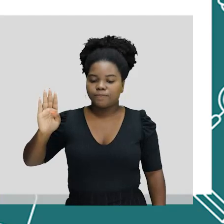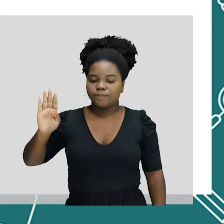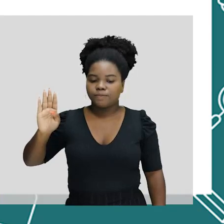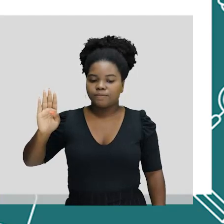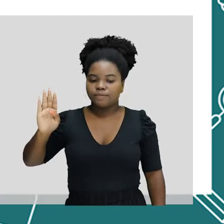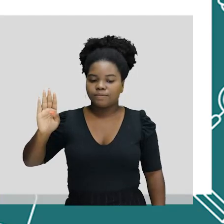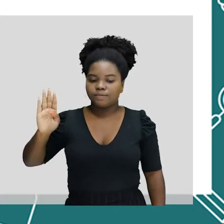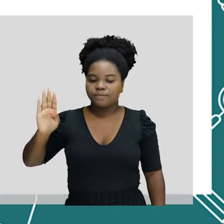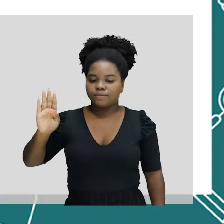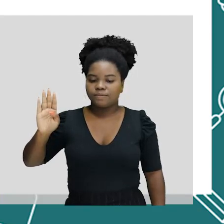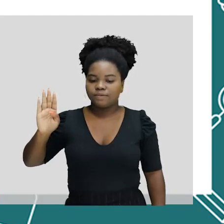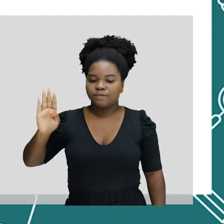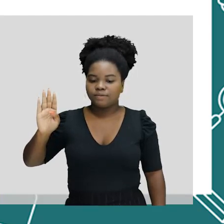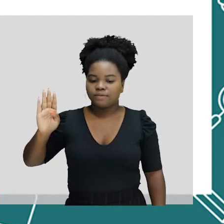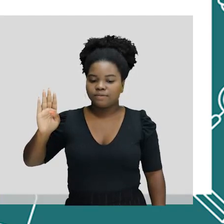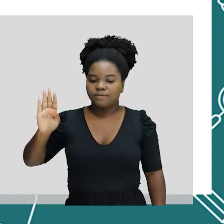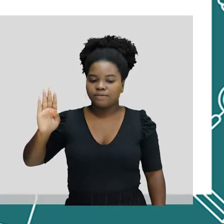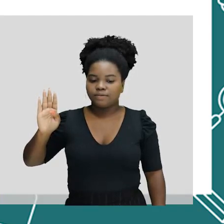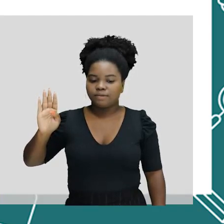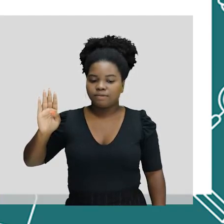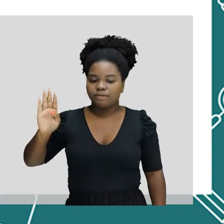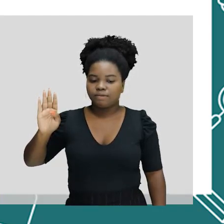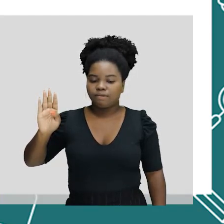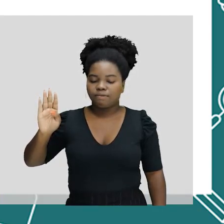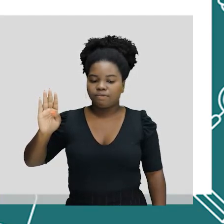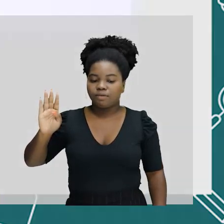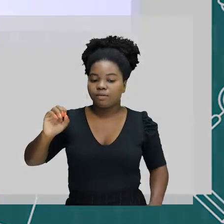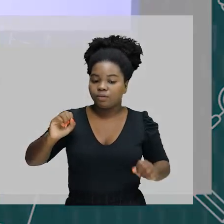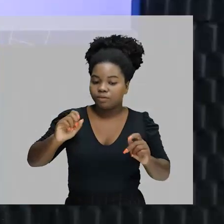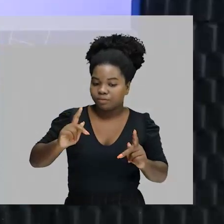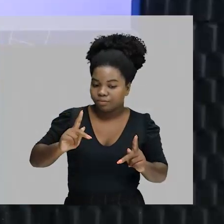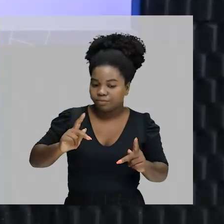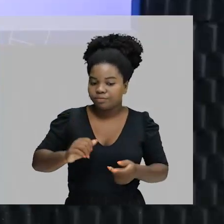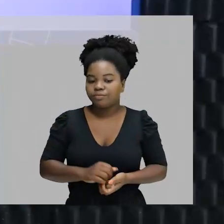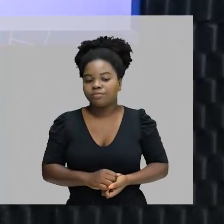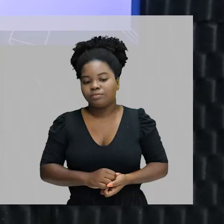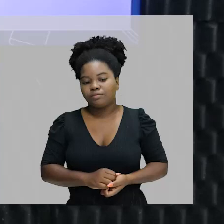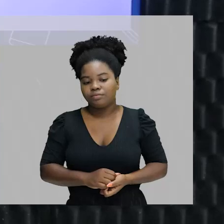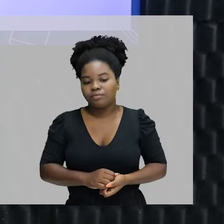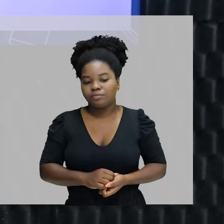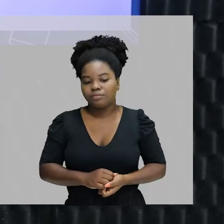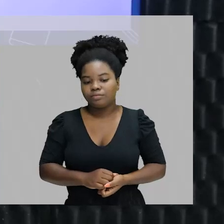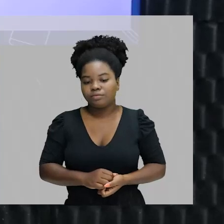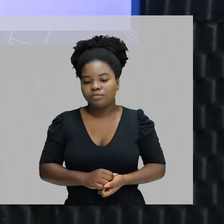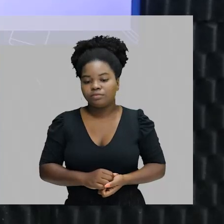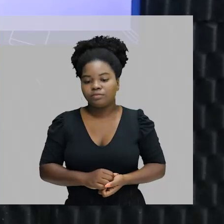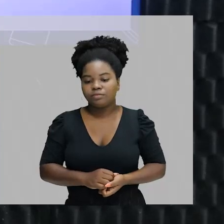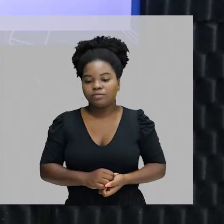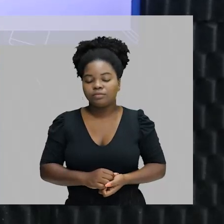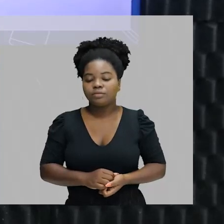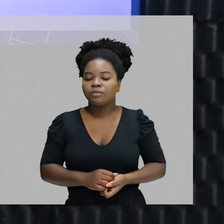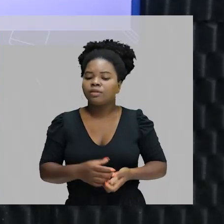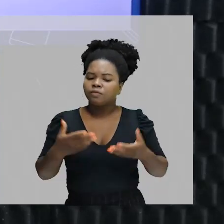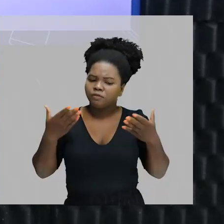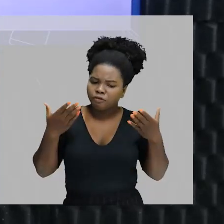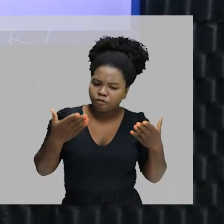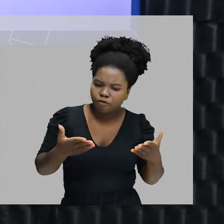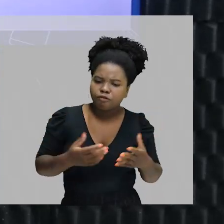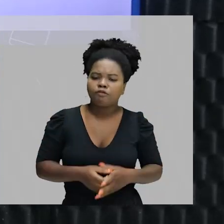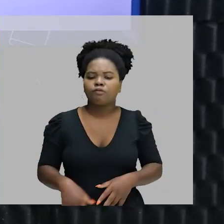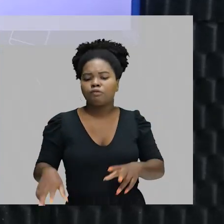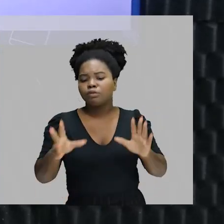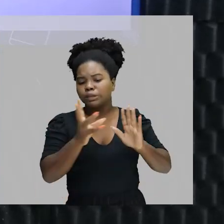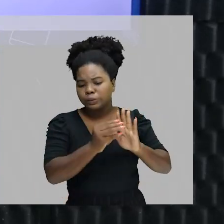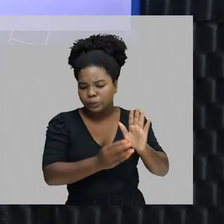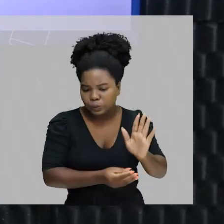presença de indústrias e empregos. Belezinha? Então, galera, muita atenção com essa temática,